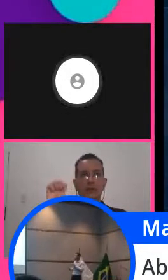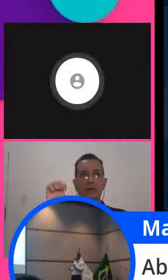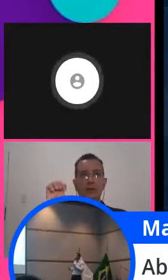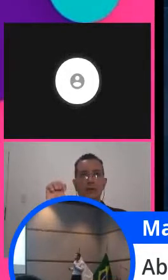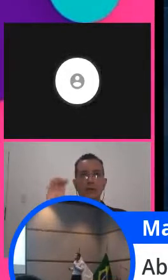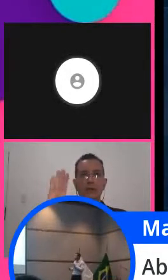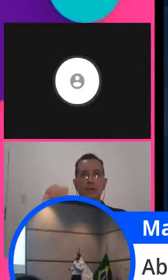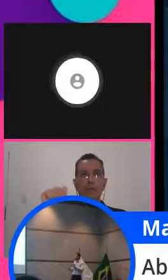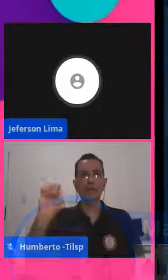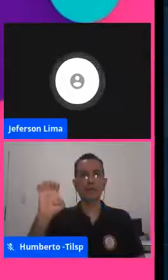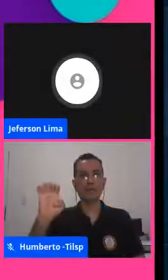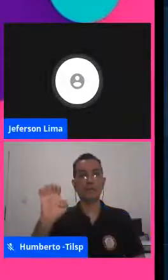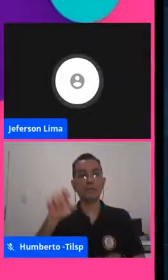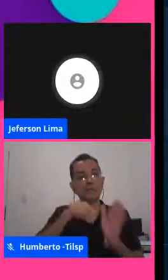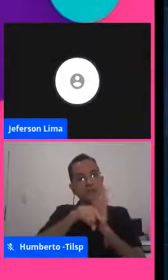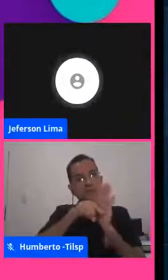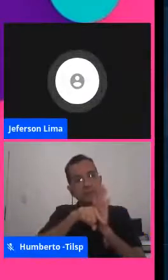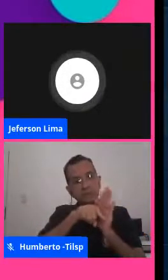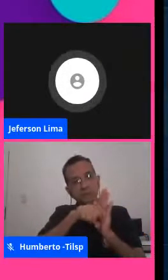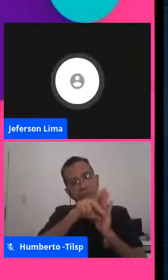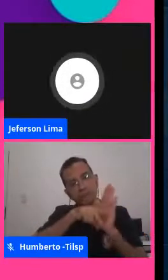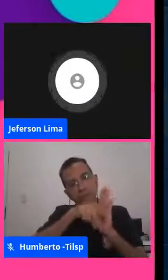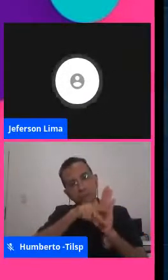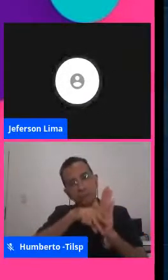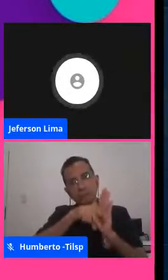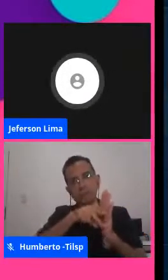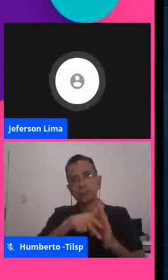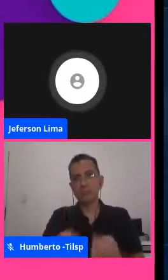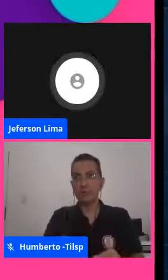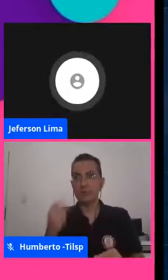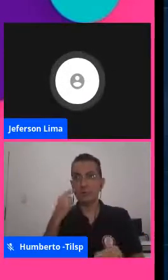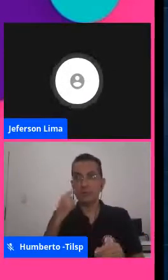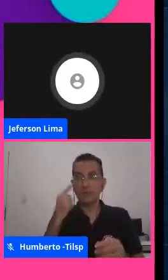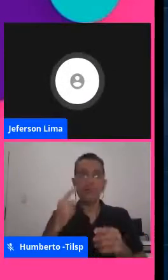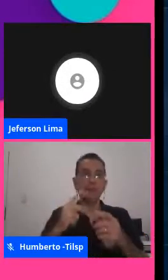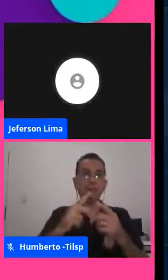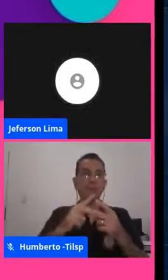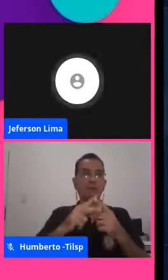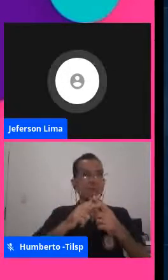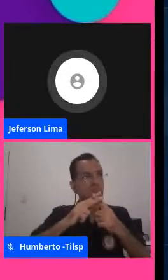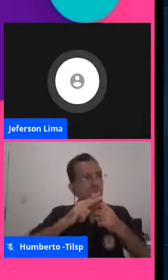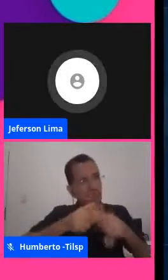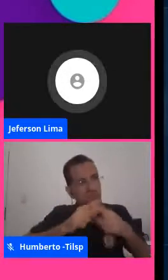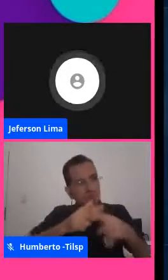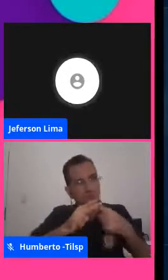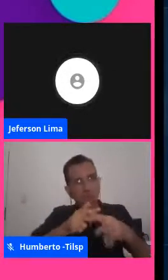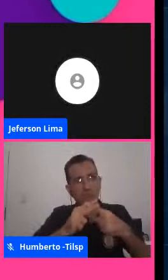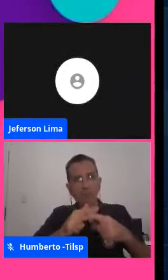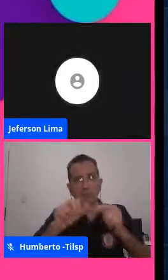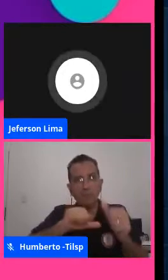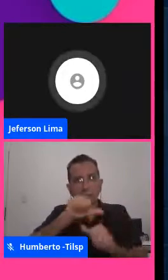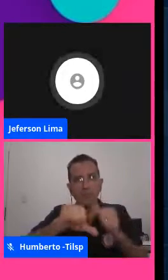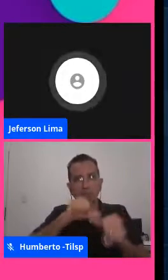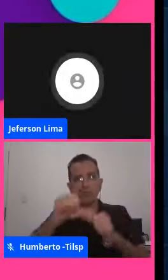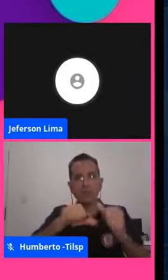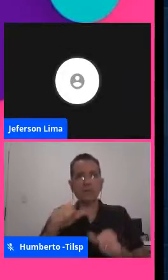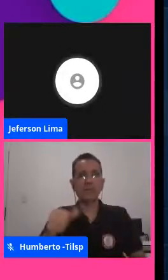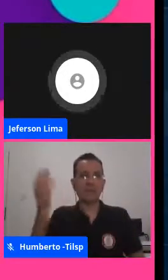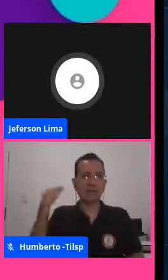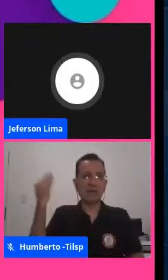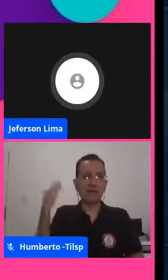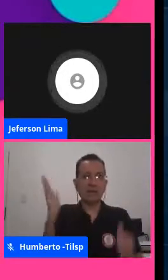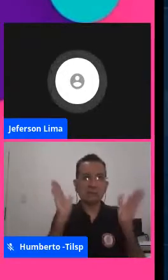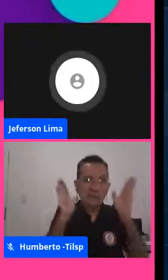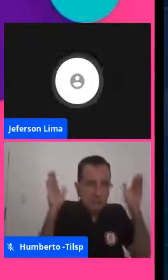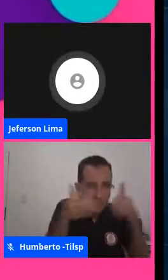uma das maiores coisas que estão acontecendo no mercado atualmente é essa modificação, né? De a gente sair desse ambiente que era fechadinho para